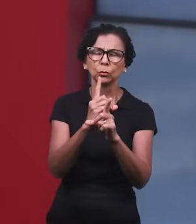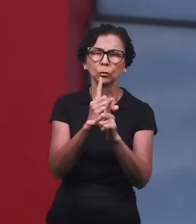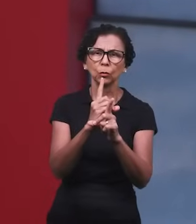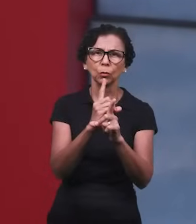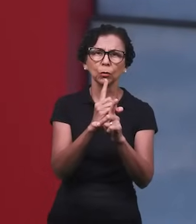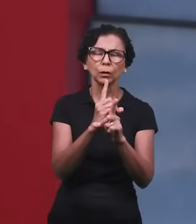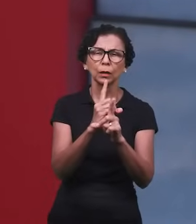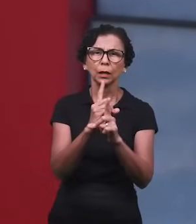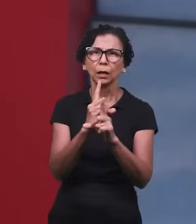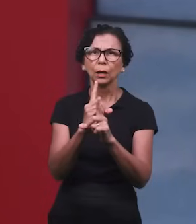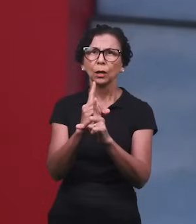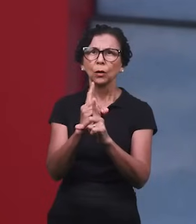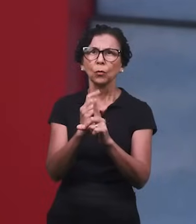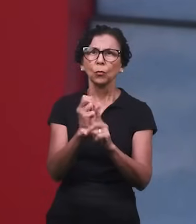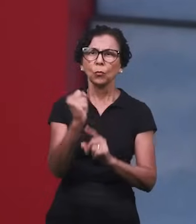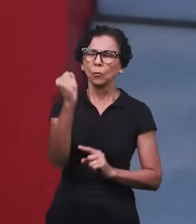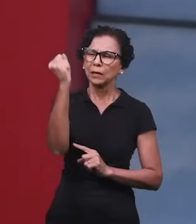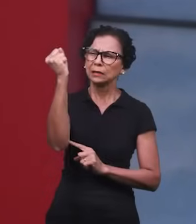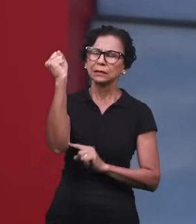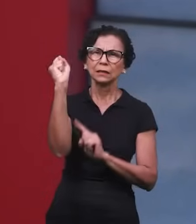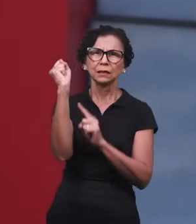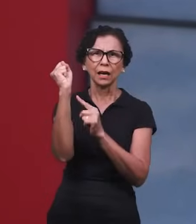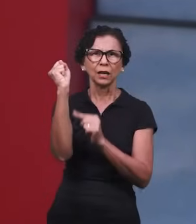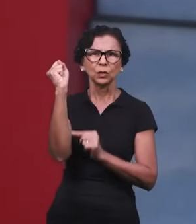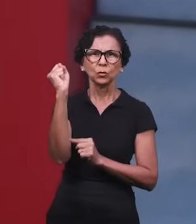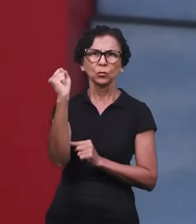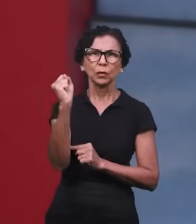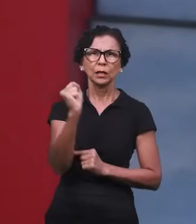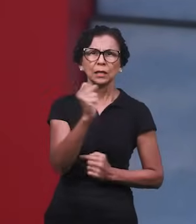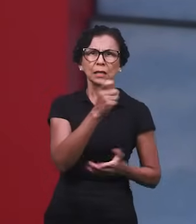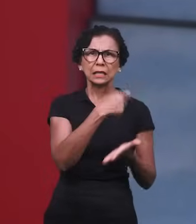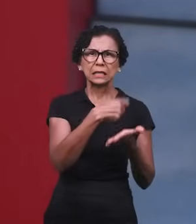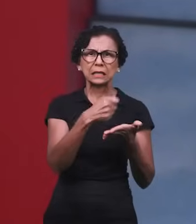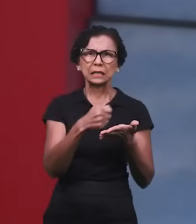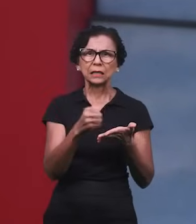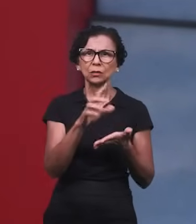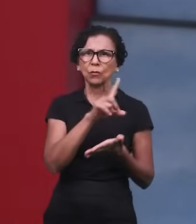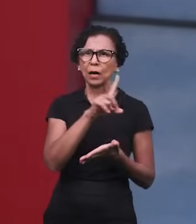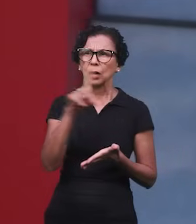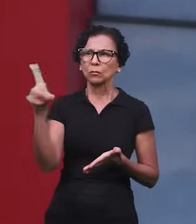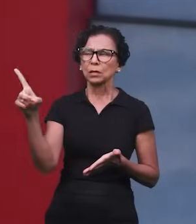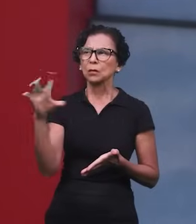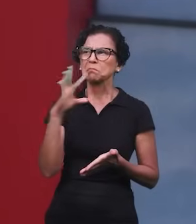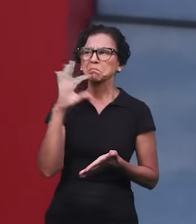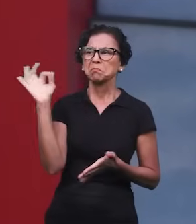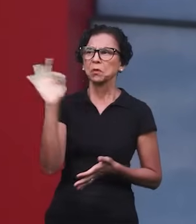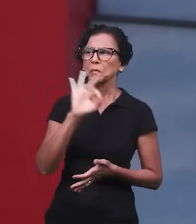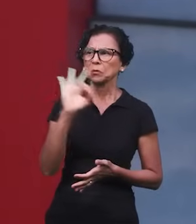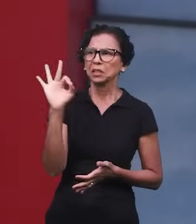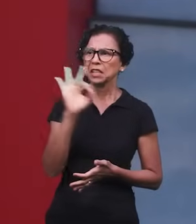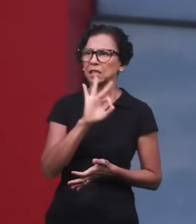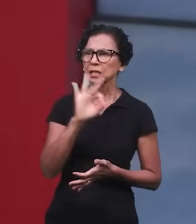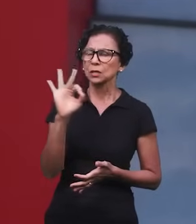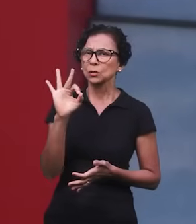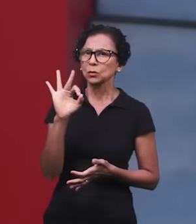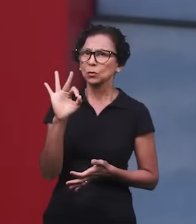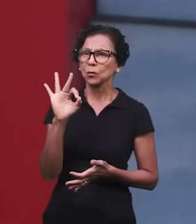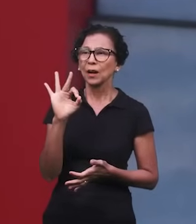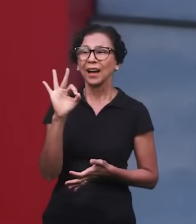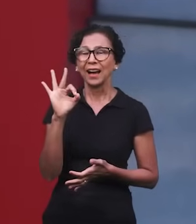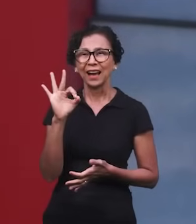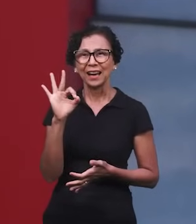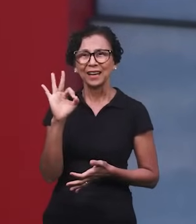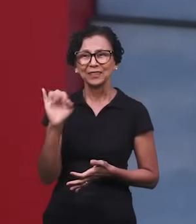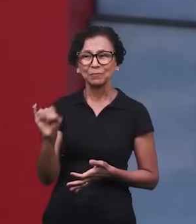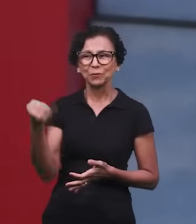vazio, que com rótulo ao Deus desconhecido, e foi ali que ele encontrou o momento adequado